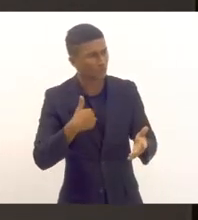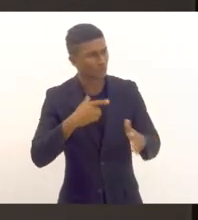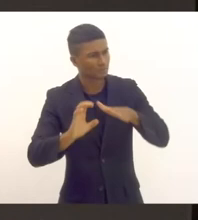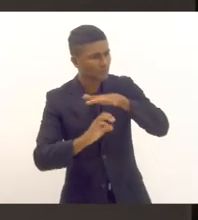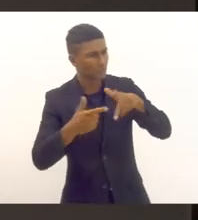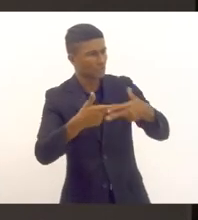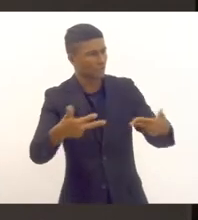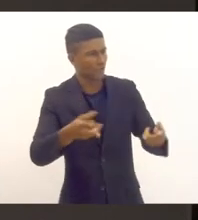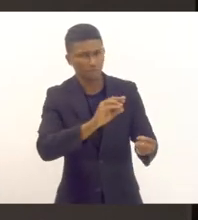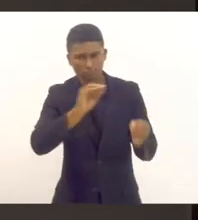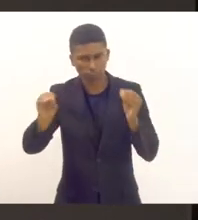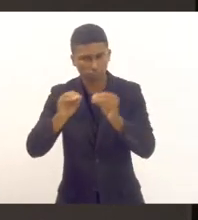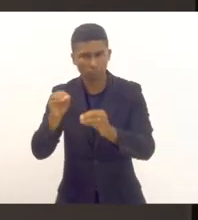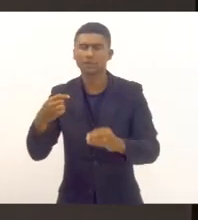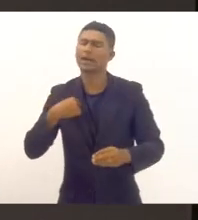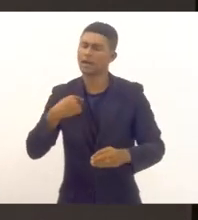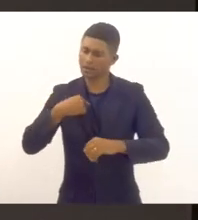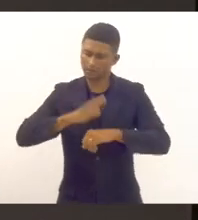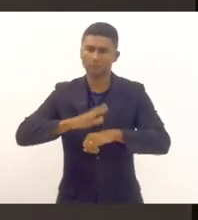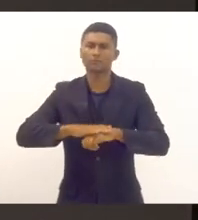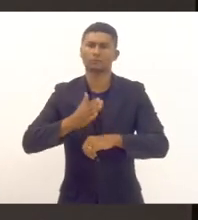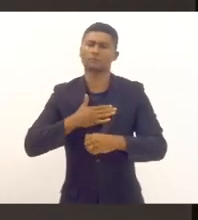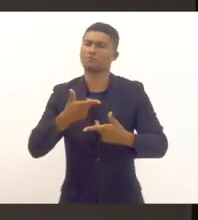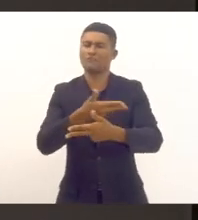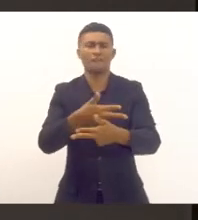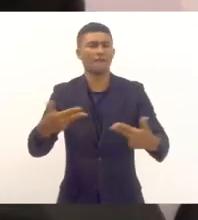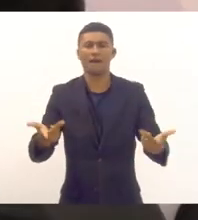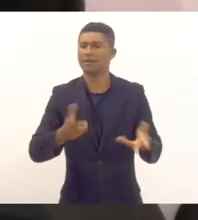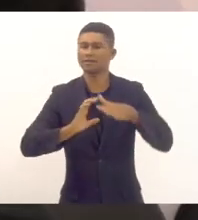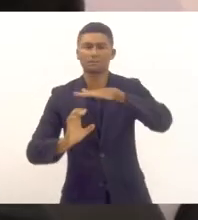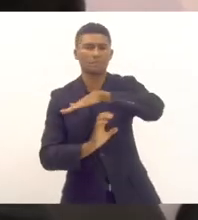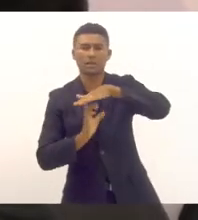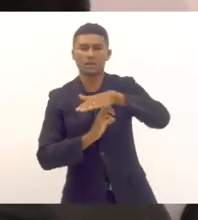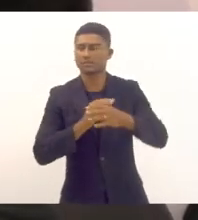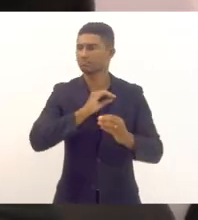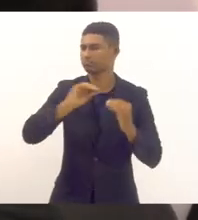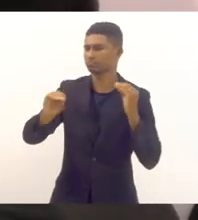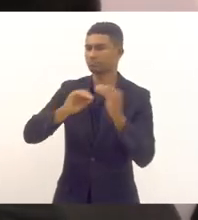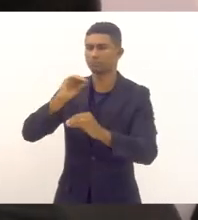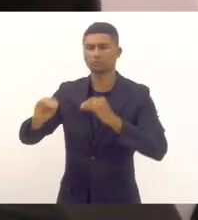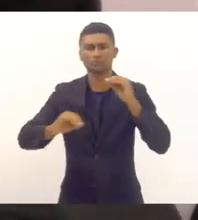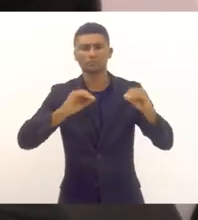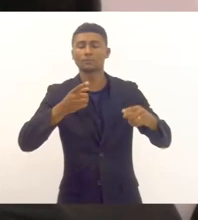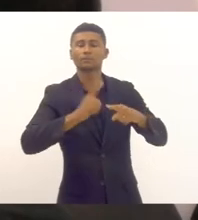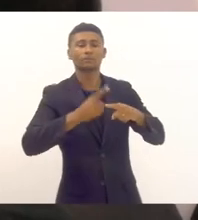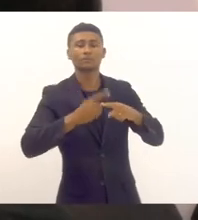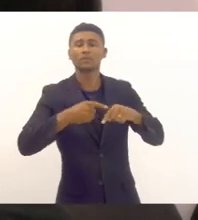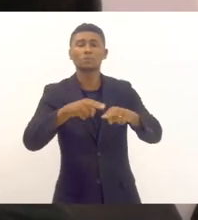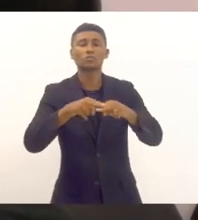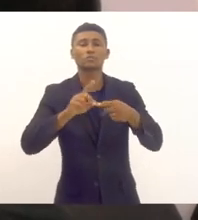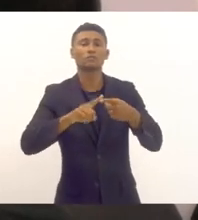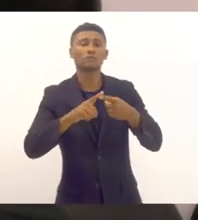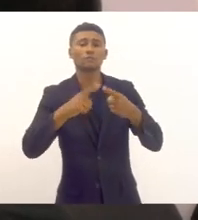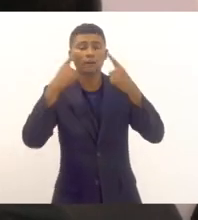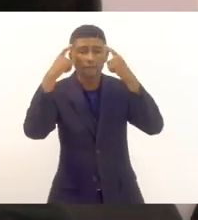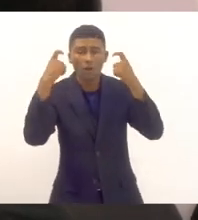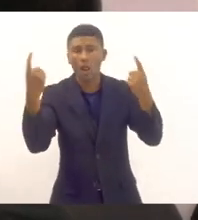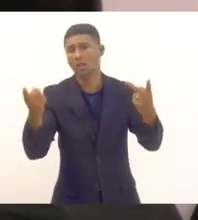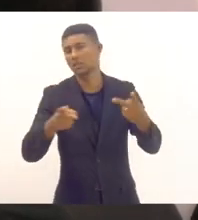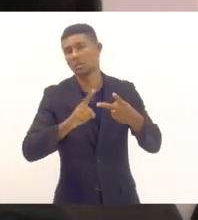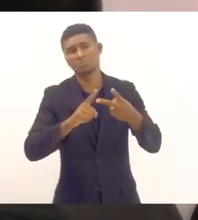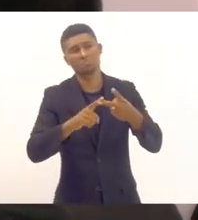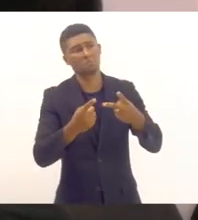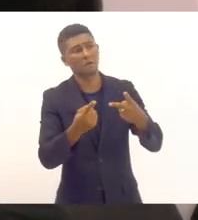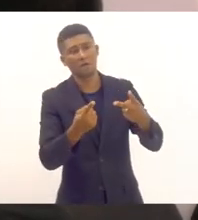várias. Por uma série de motivos, né? Violência, custo alto, principalmente ICMS e